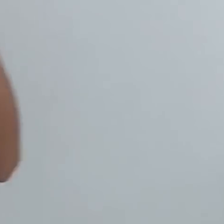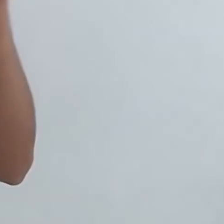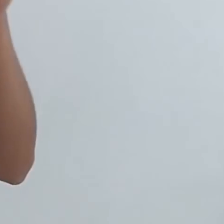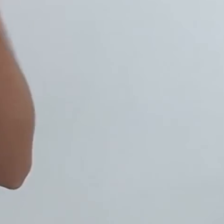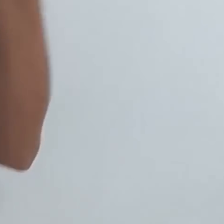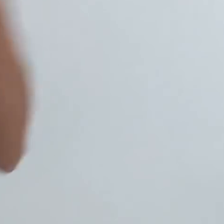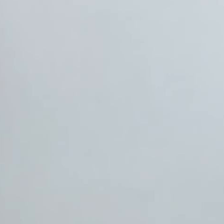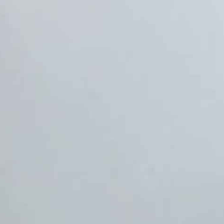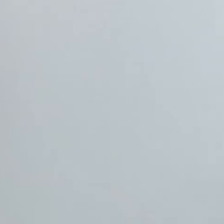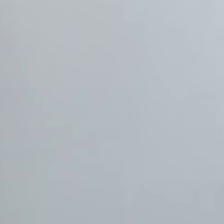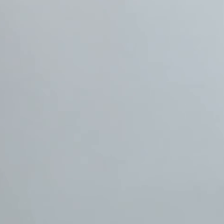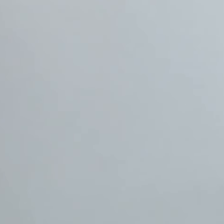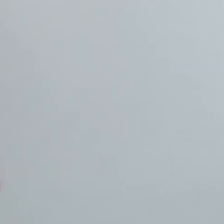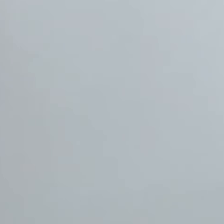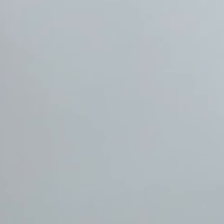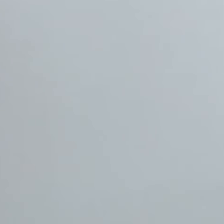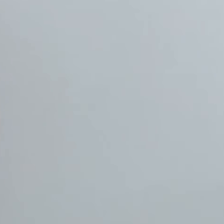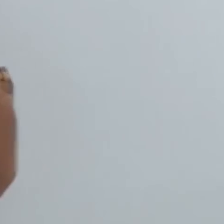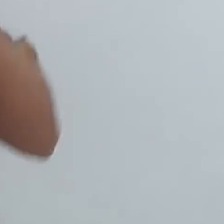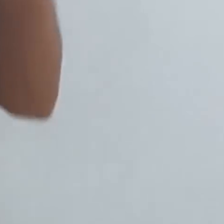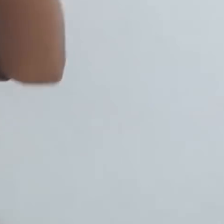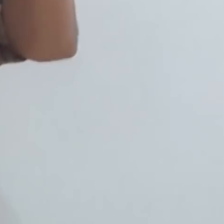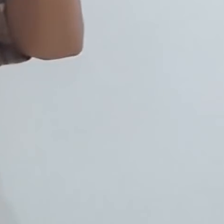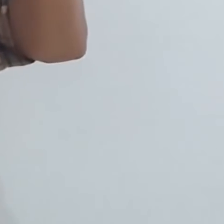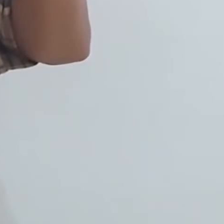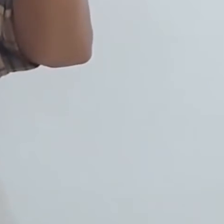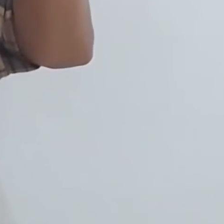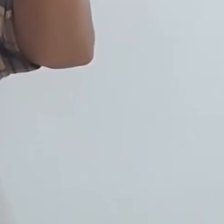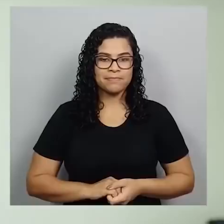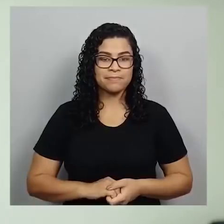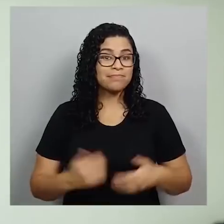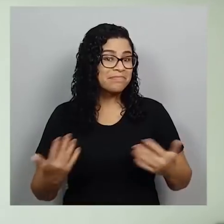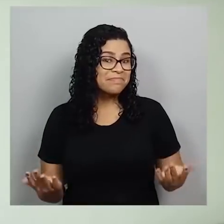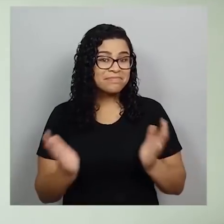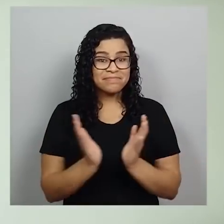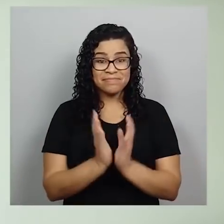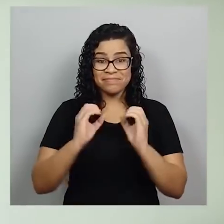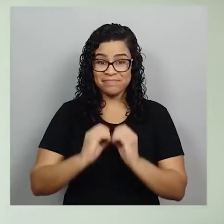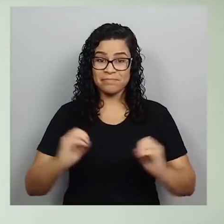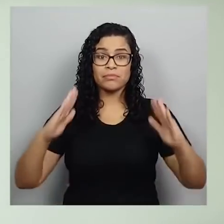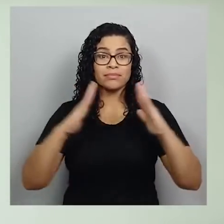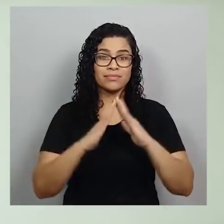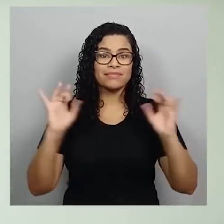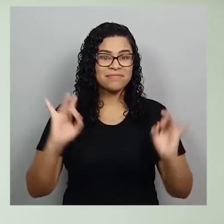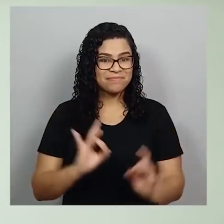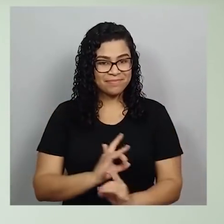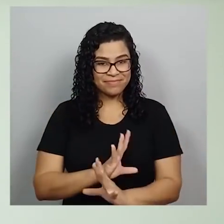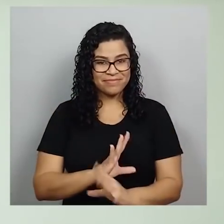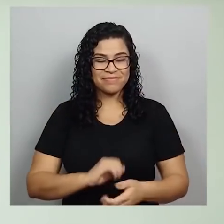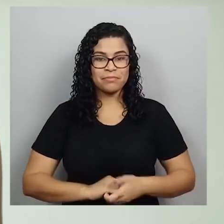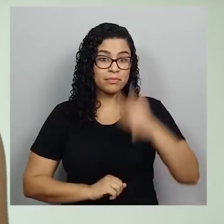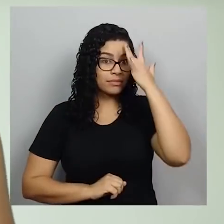próxima segunda a gente se encontra, ok? Um forte abraço e tchau! Bom, turminha, o nosso programa de hoje chegou